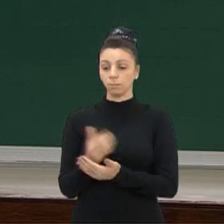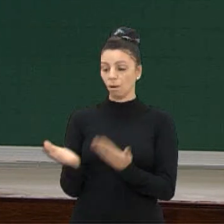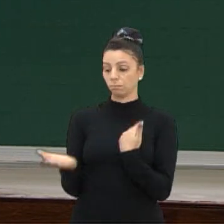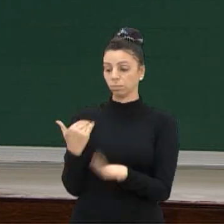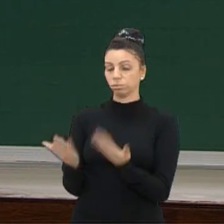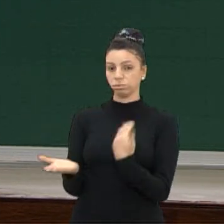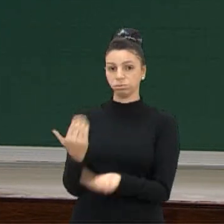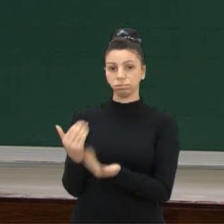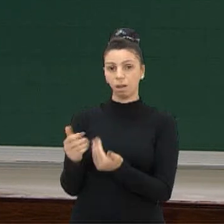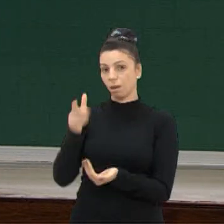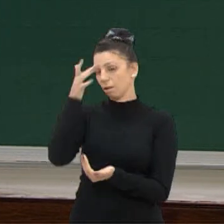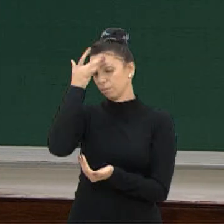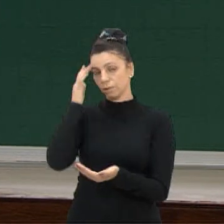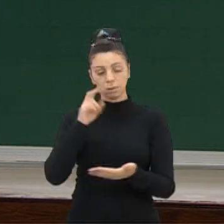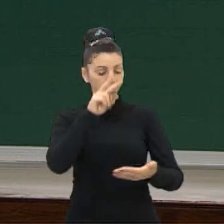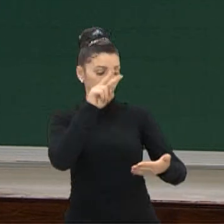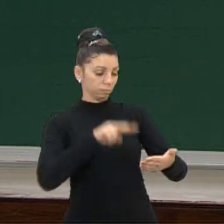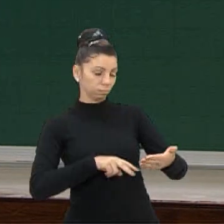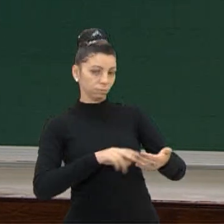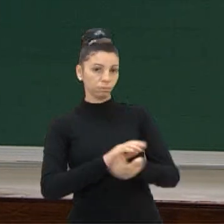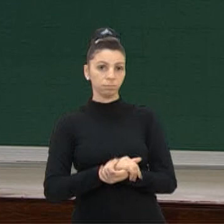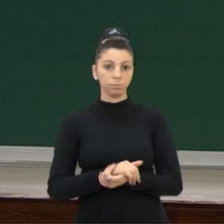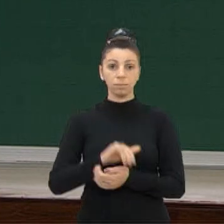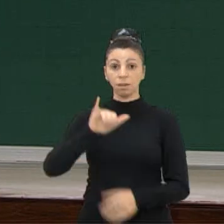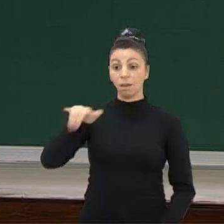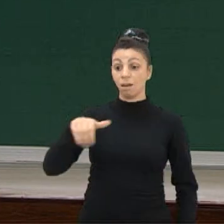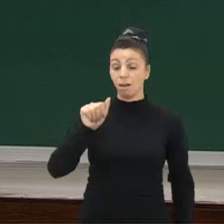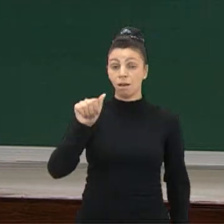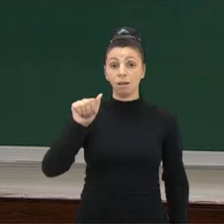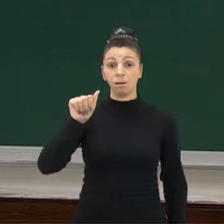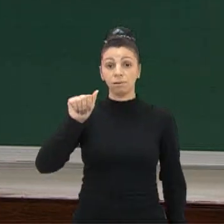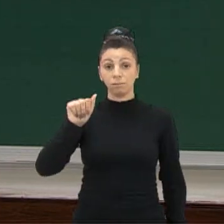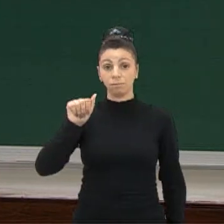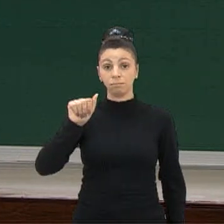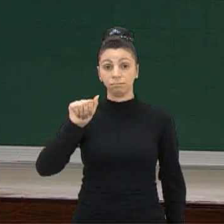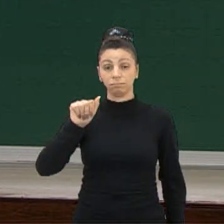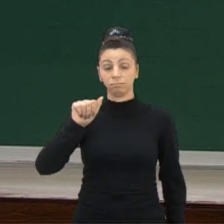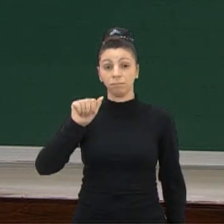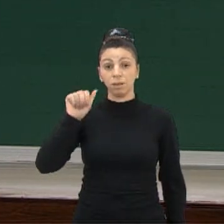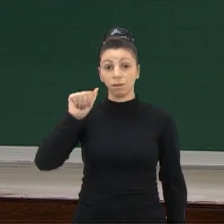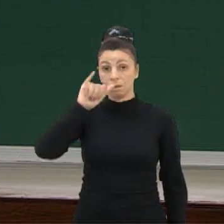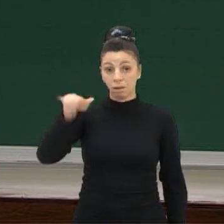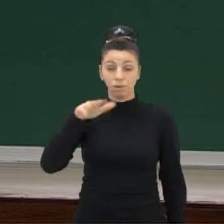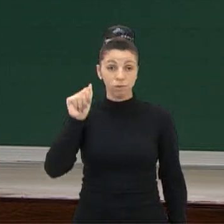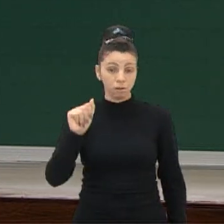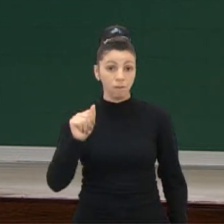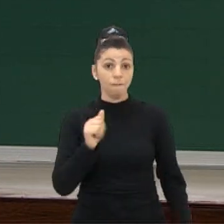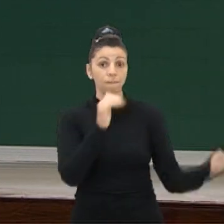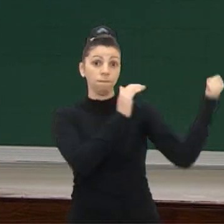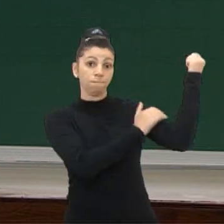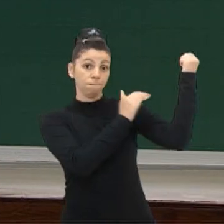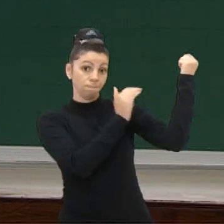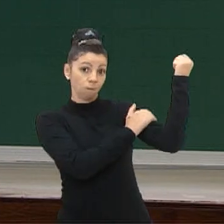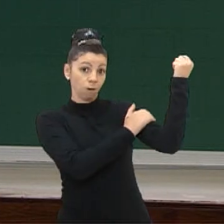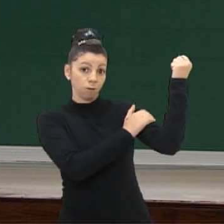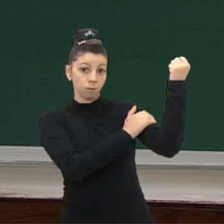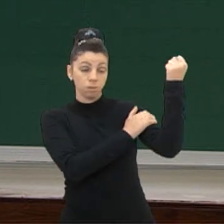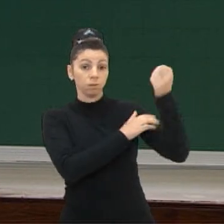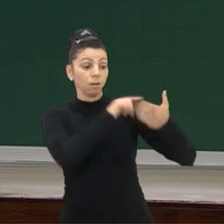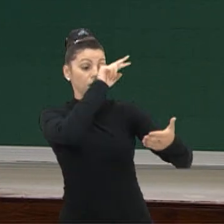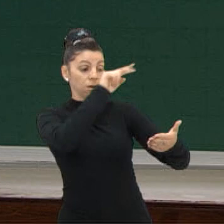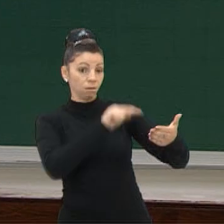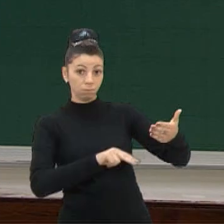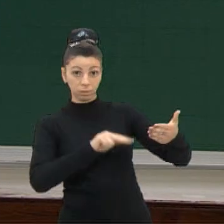E haja força, leitor. Né? Então está fazendo aí, estabelecendo uma comunicação que a gente chama de